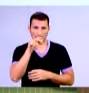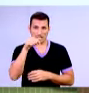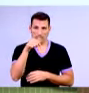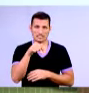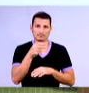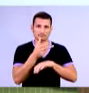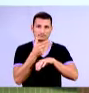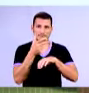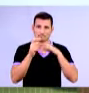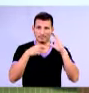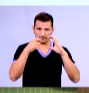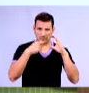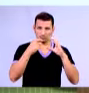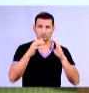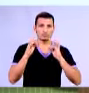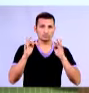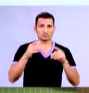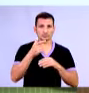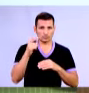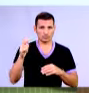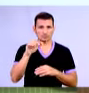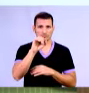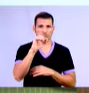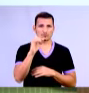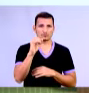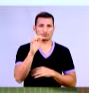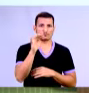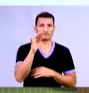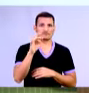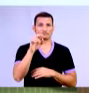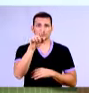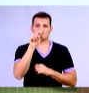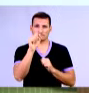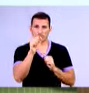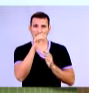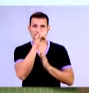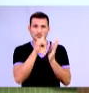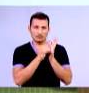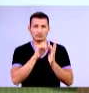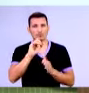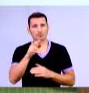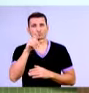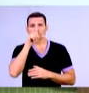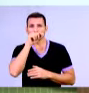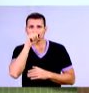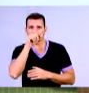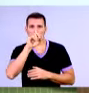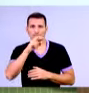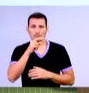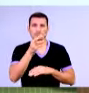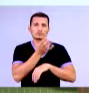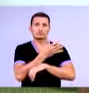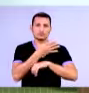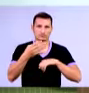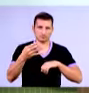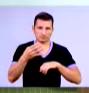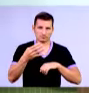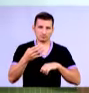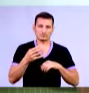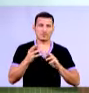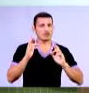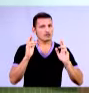outros softwares que nós utilizaremos aqui na disciplina, você pode instalar ou no Linux ou no Windows, né?